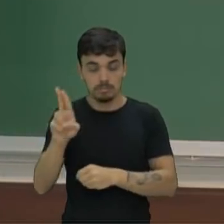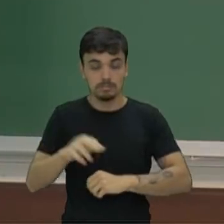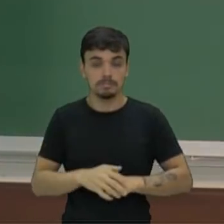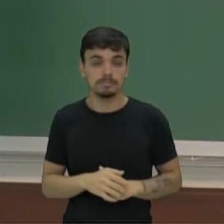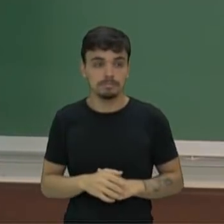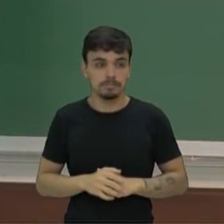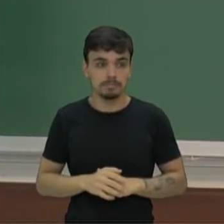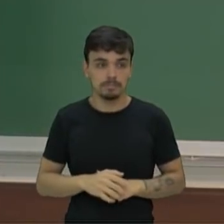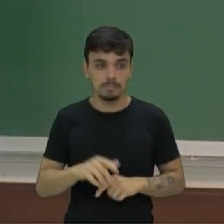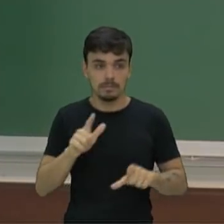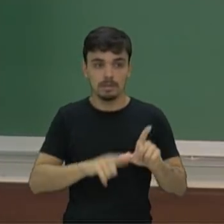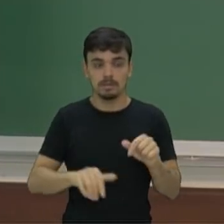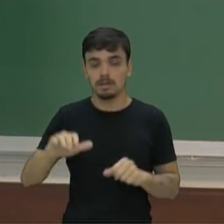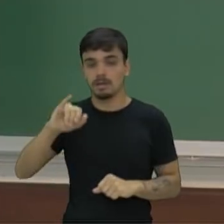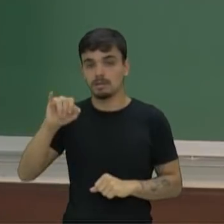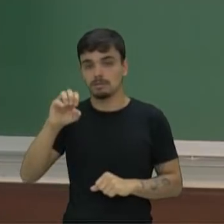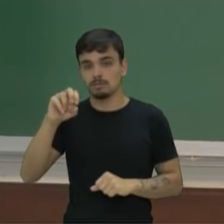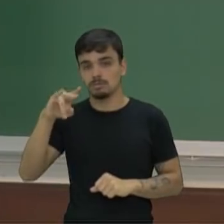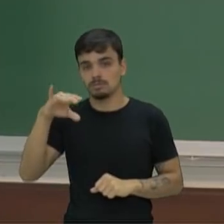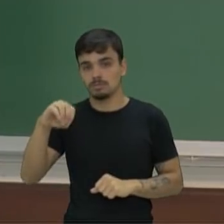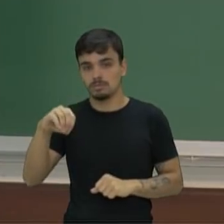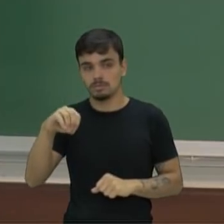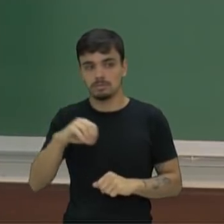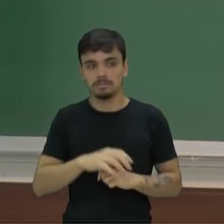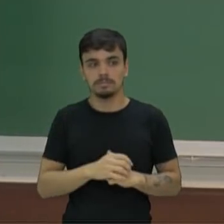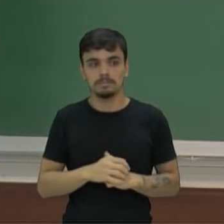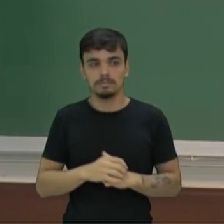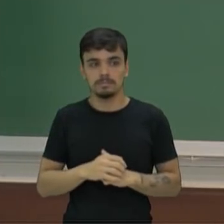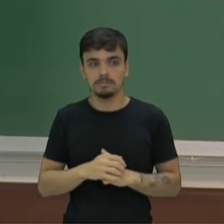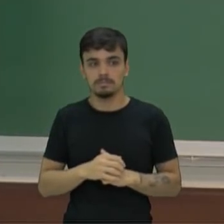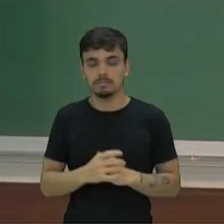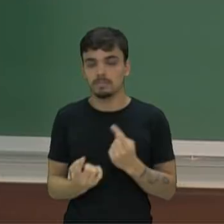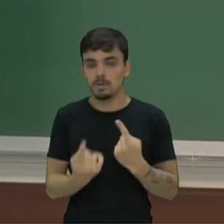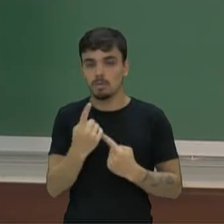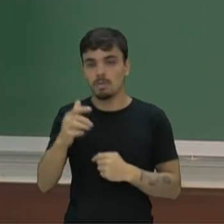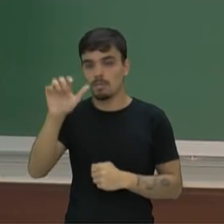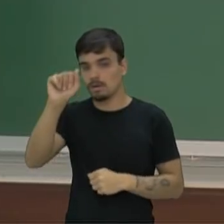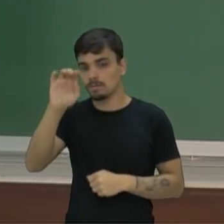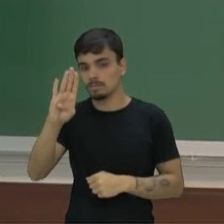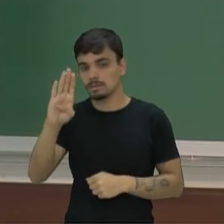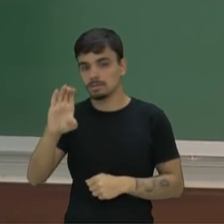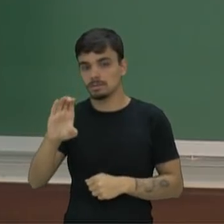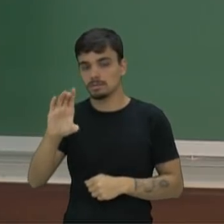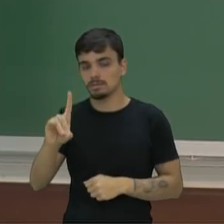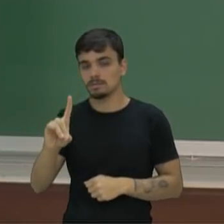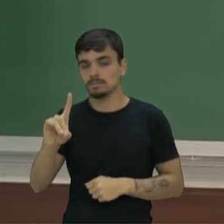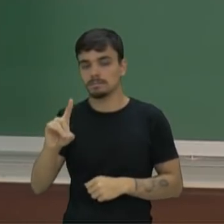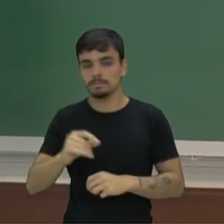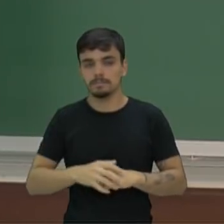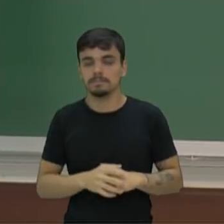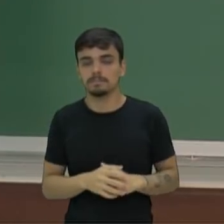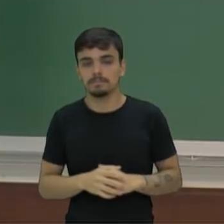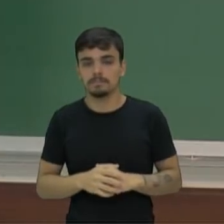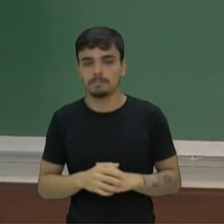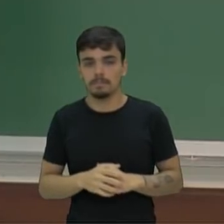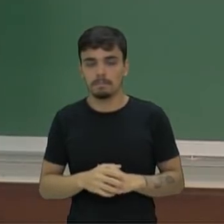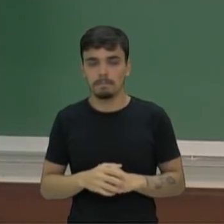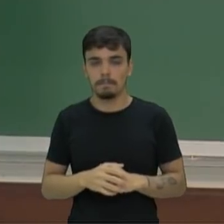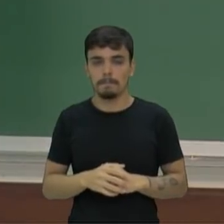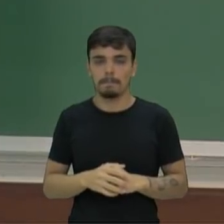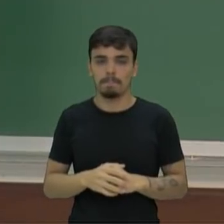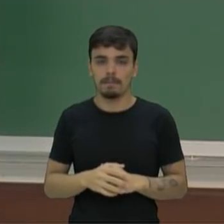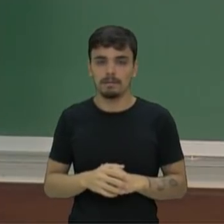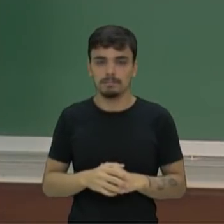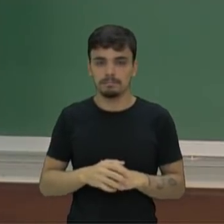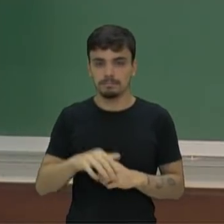letra A, é o jônico? B, é o eólico? D, é a dórica? Ou C, dórica ou D, coríntia?